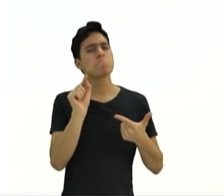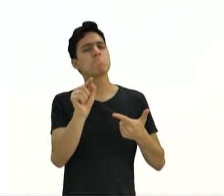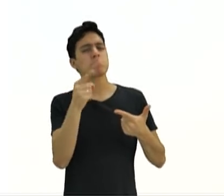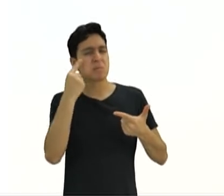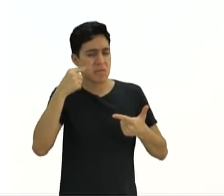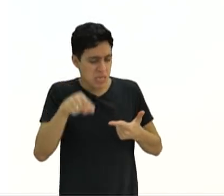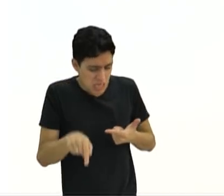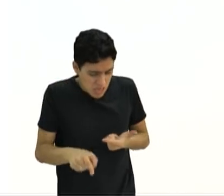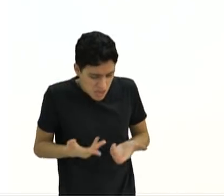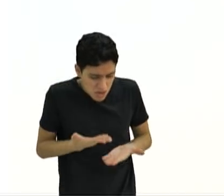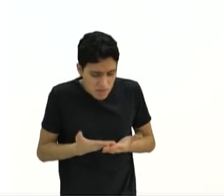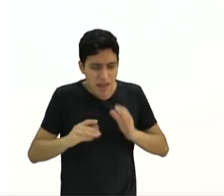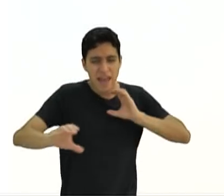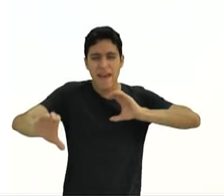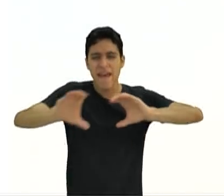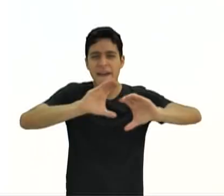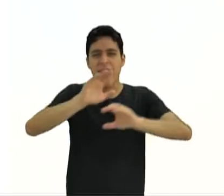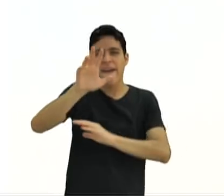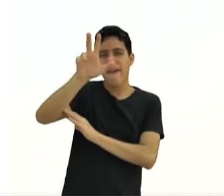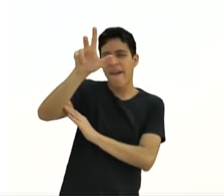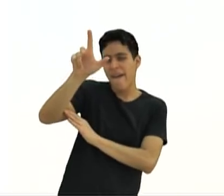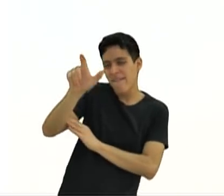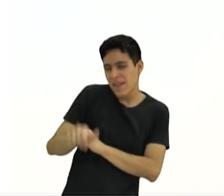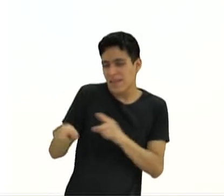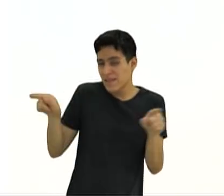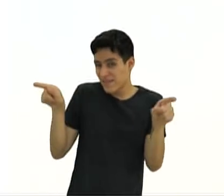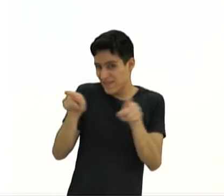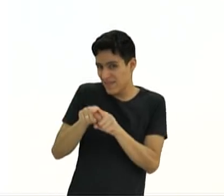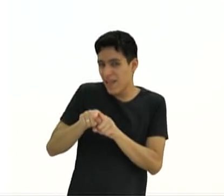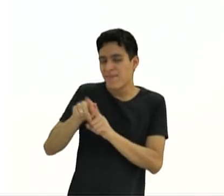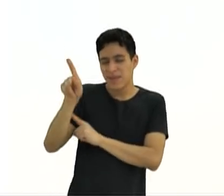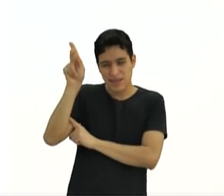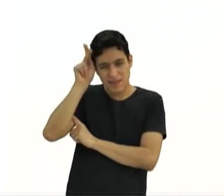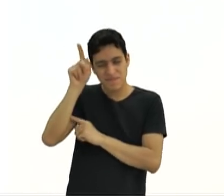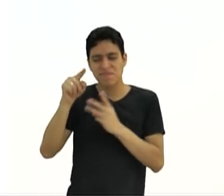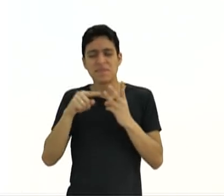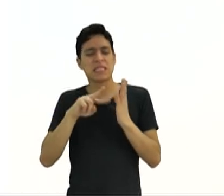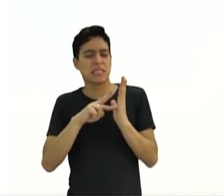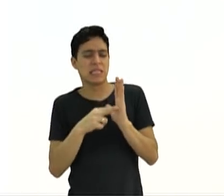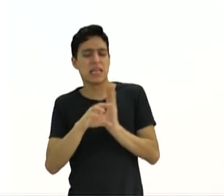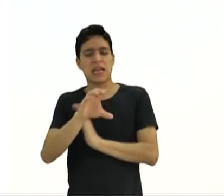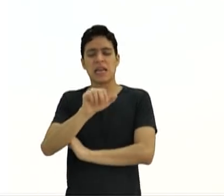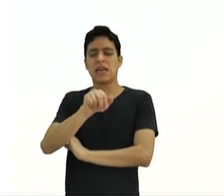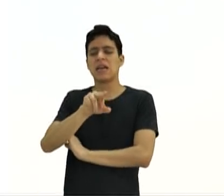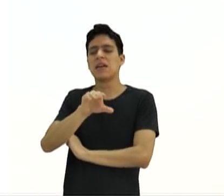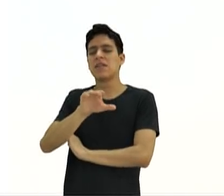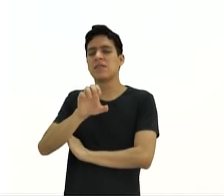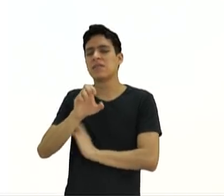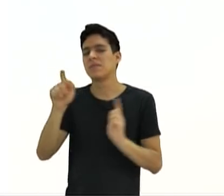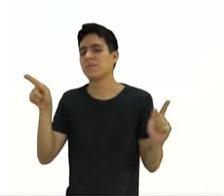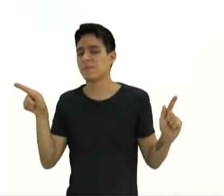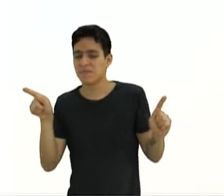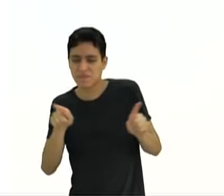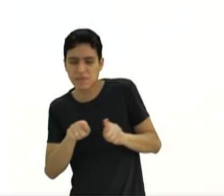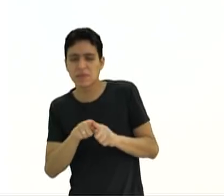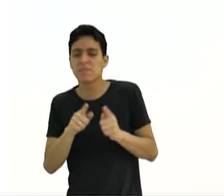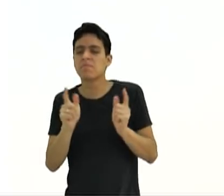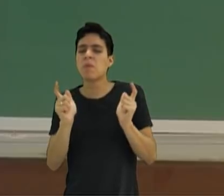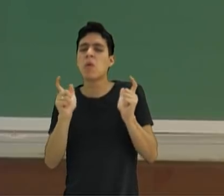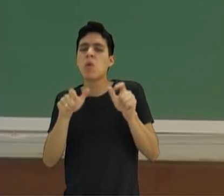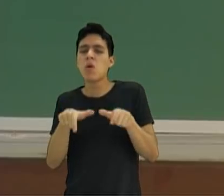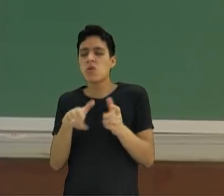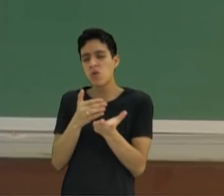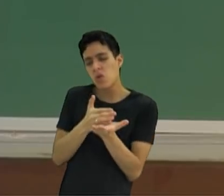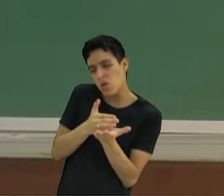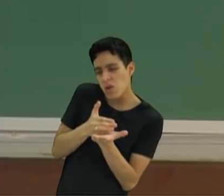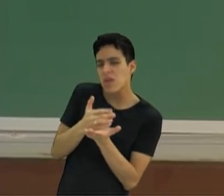de canções africanas e indígenas, o que é cânone e, finalmente, a origem da voz, como